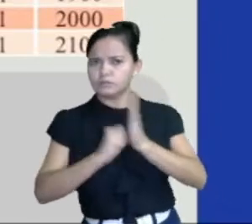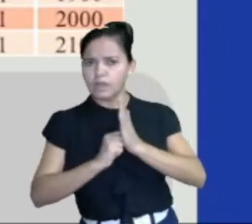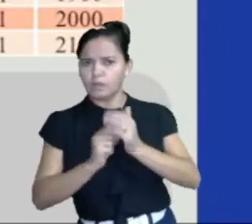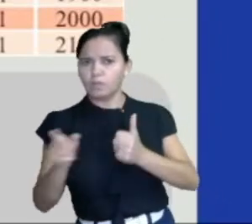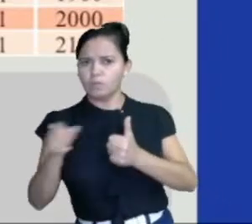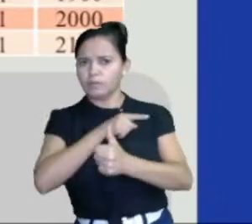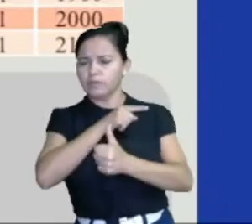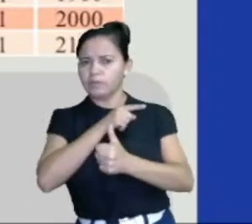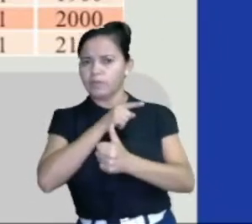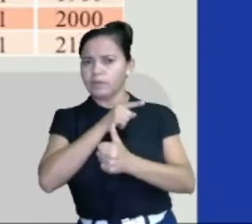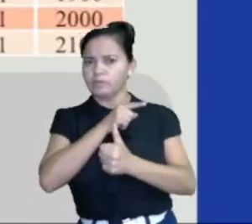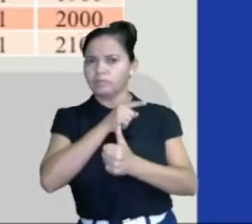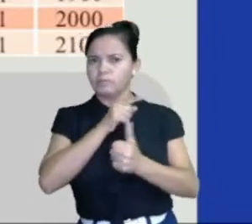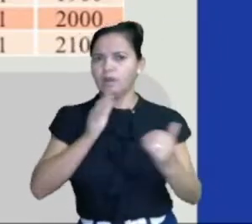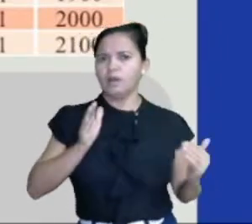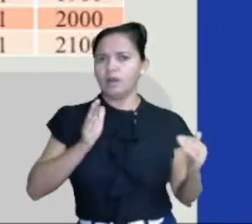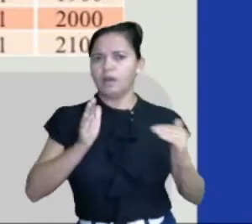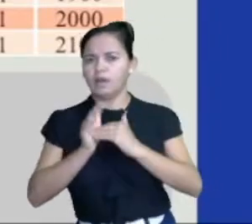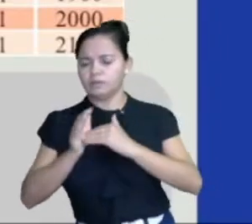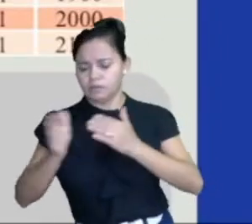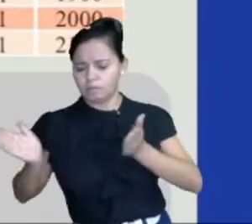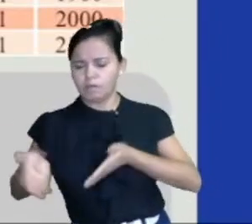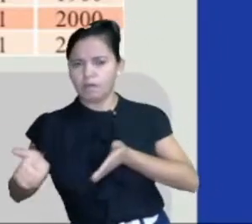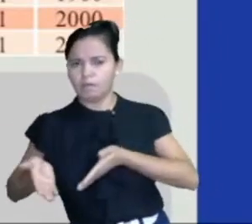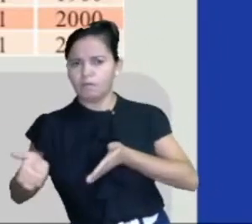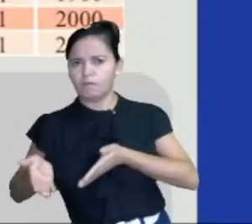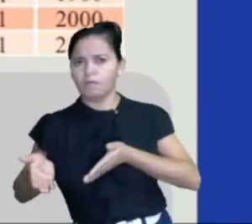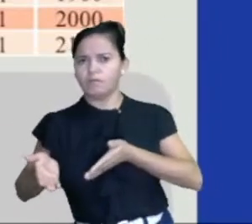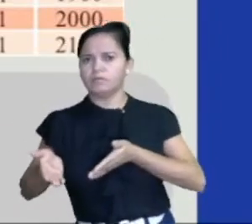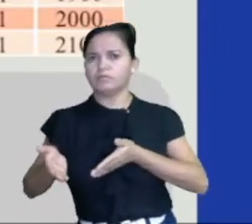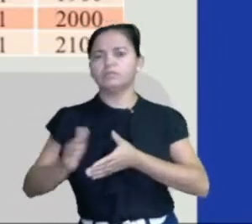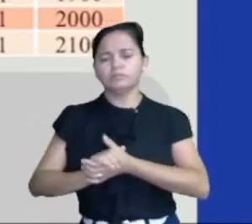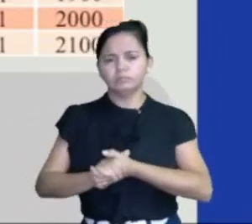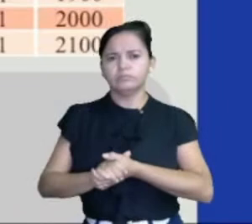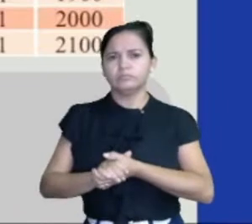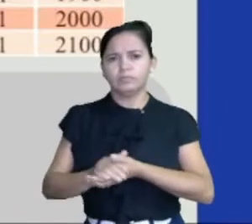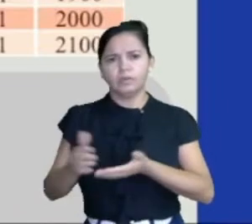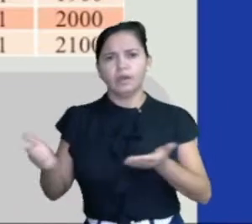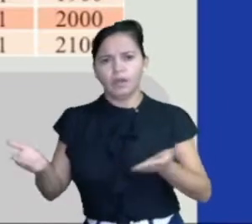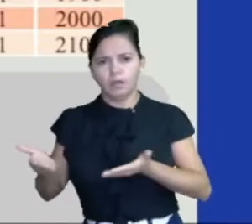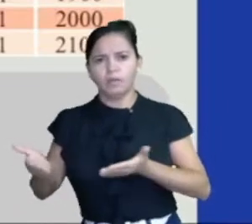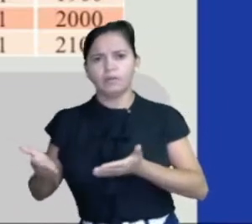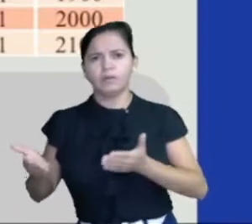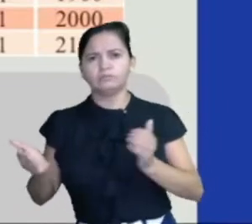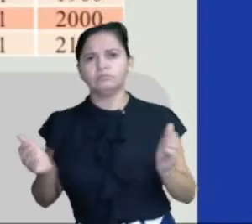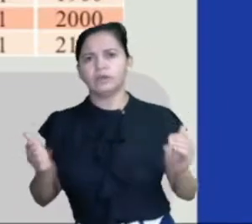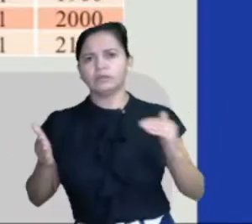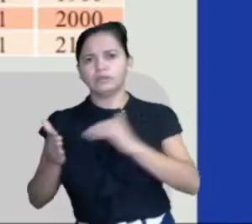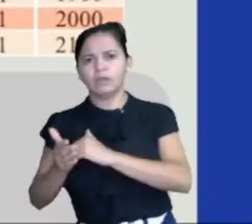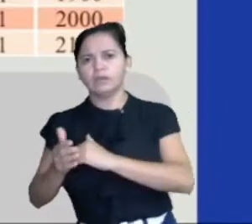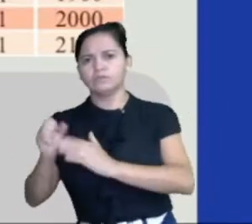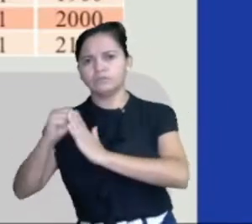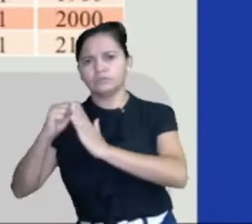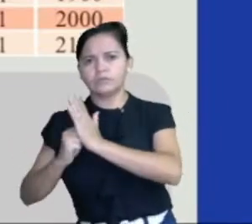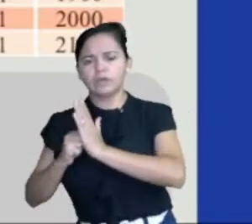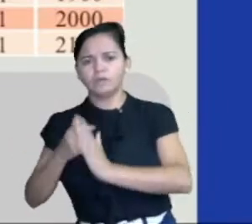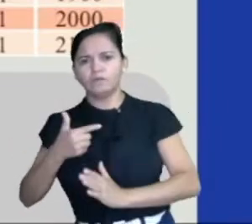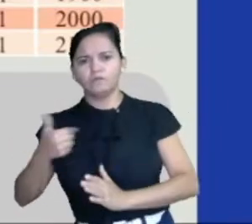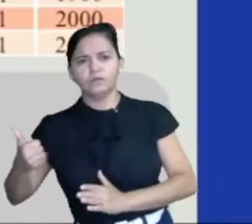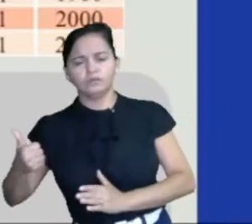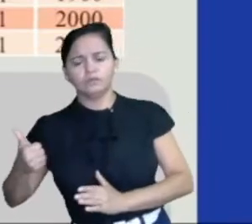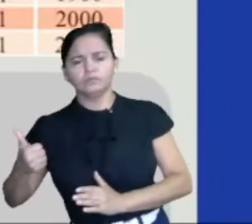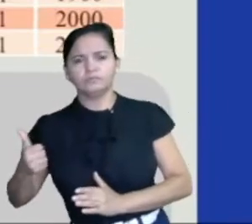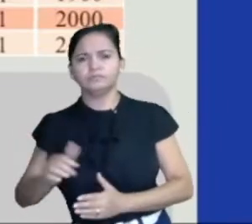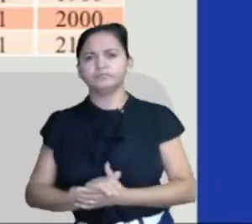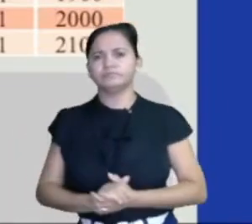I e até hoje, que nós estamos, que nós compreendemos hoje como século XXI. Século